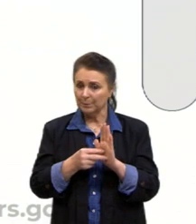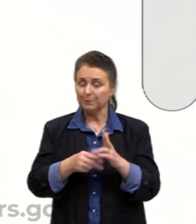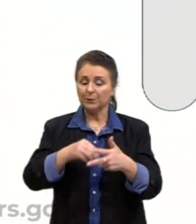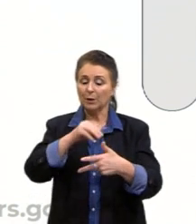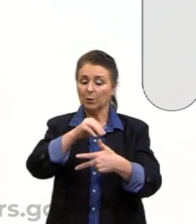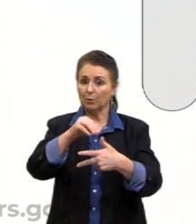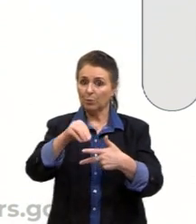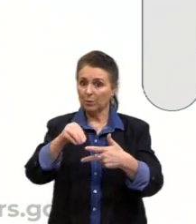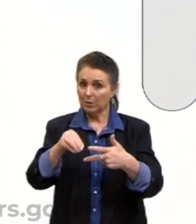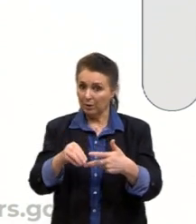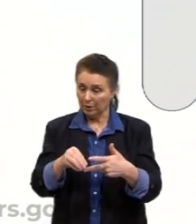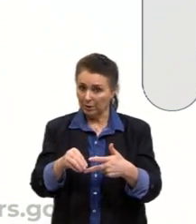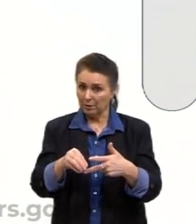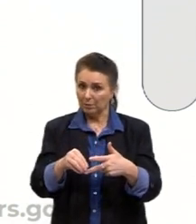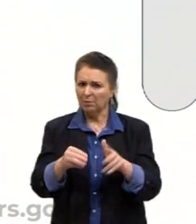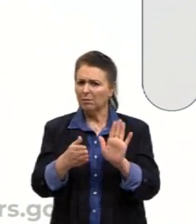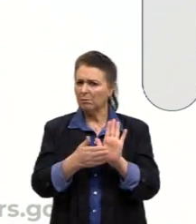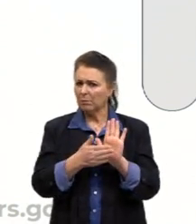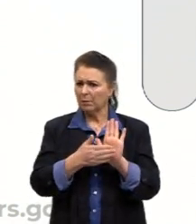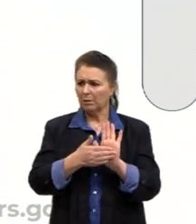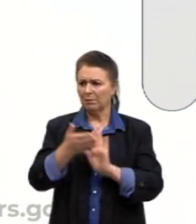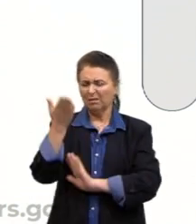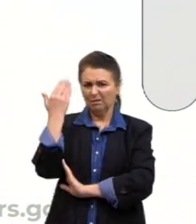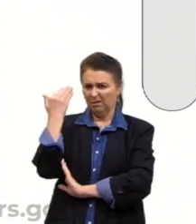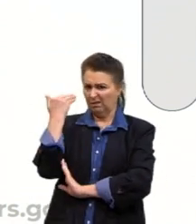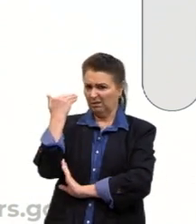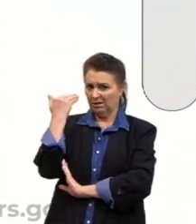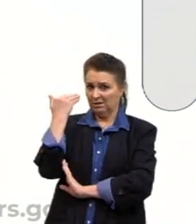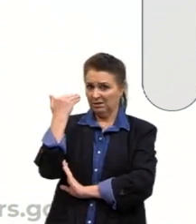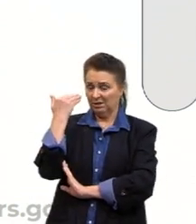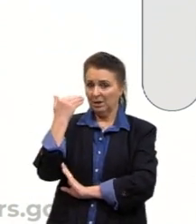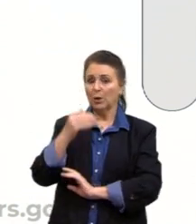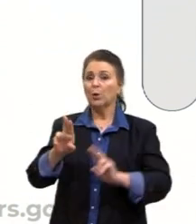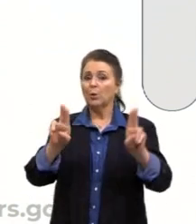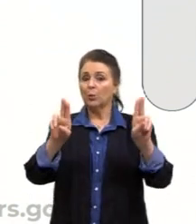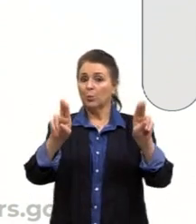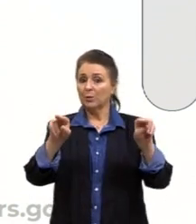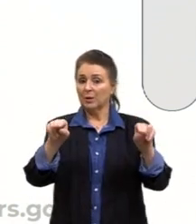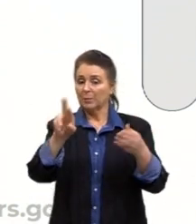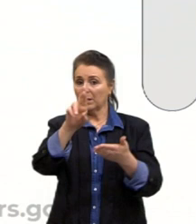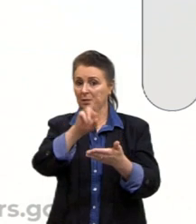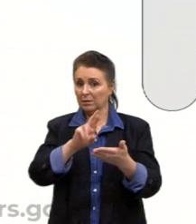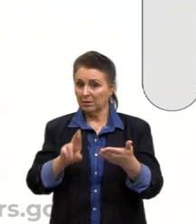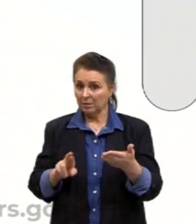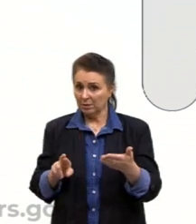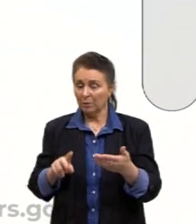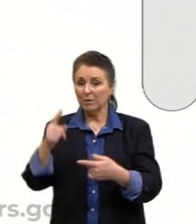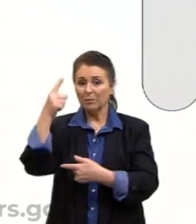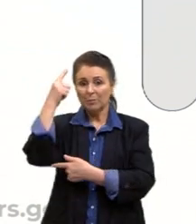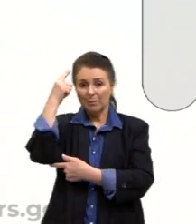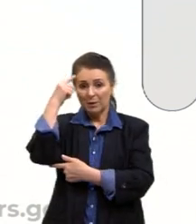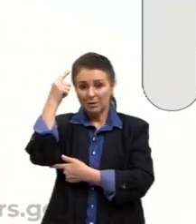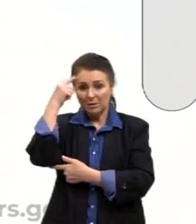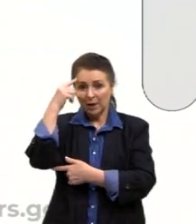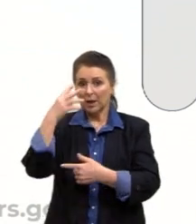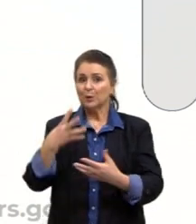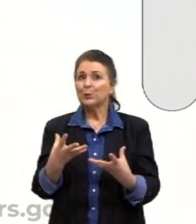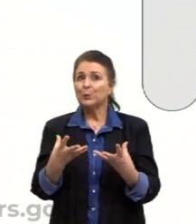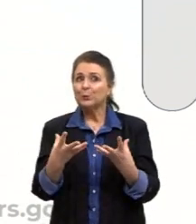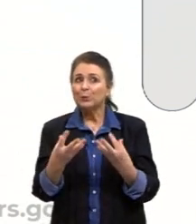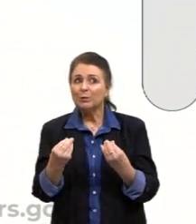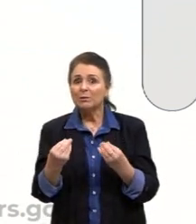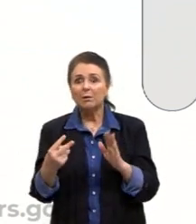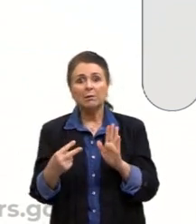ele é preparado com uma antecedência gigante. O tema de redação do Enem, ele é pensado com muito carinho,